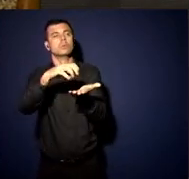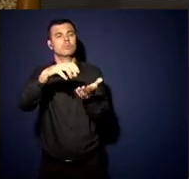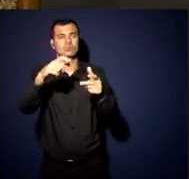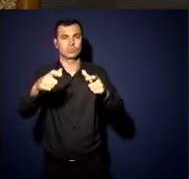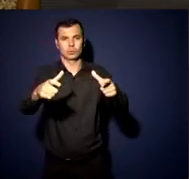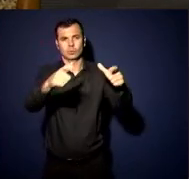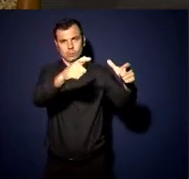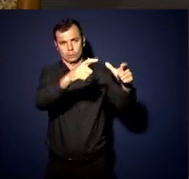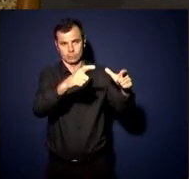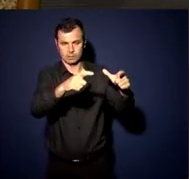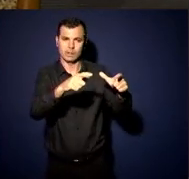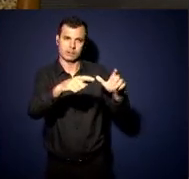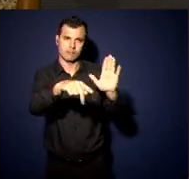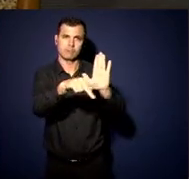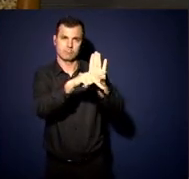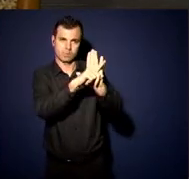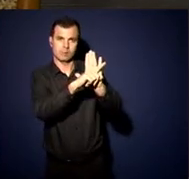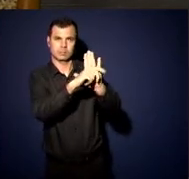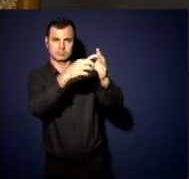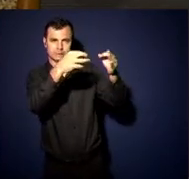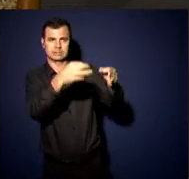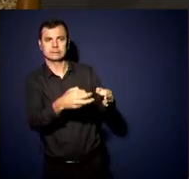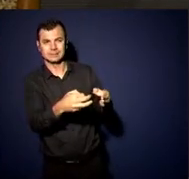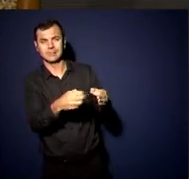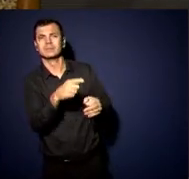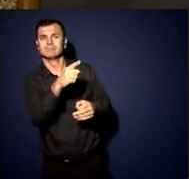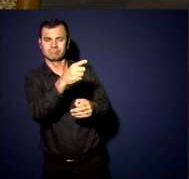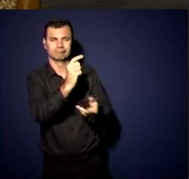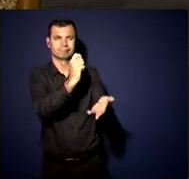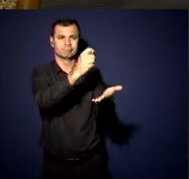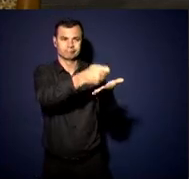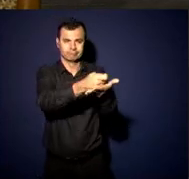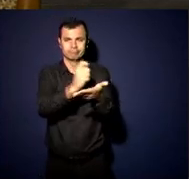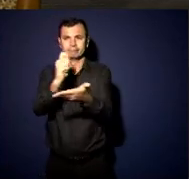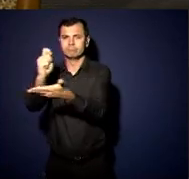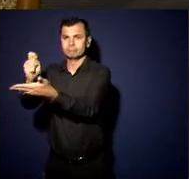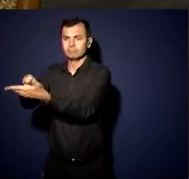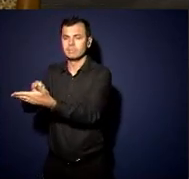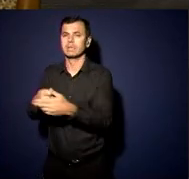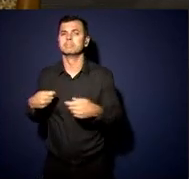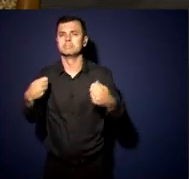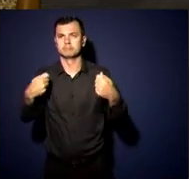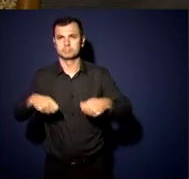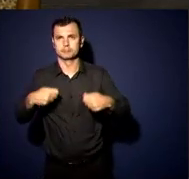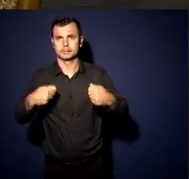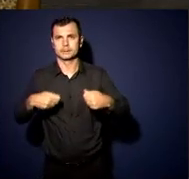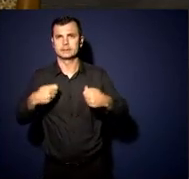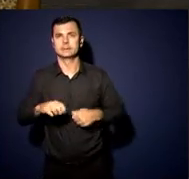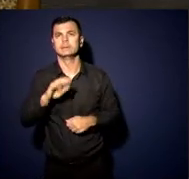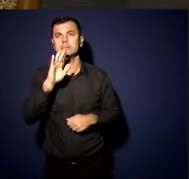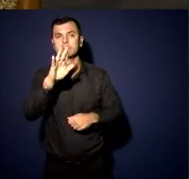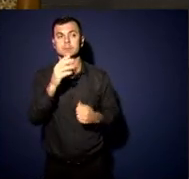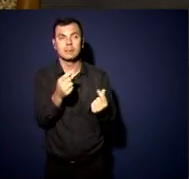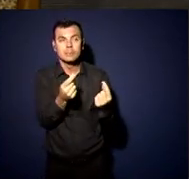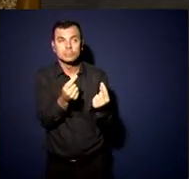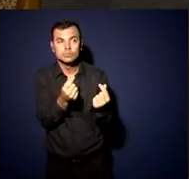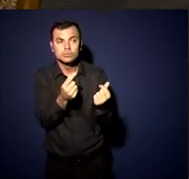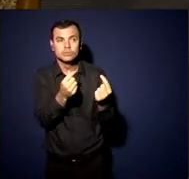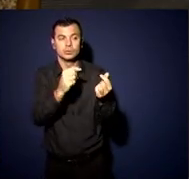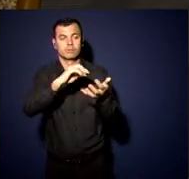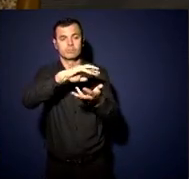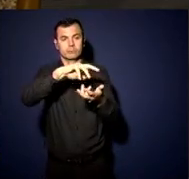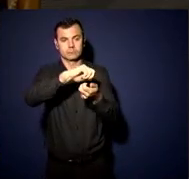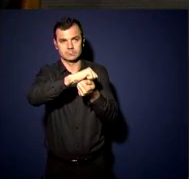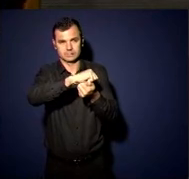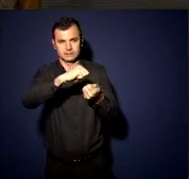legal tradicionalmente essas áreas sempre gerar um custos a nossa percepção com as Finanças sustentáveis por meio